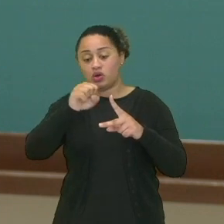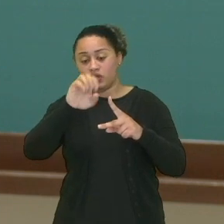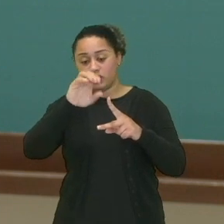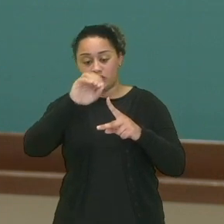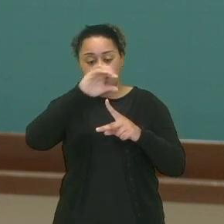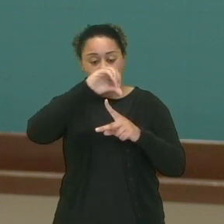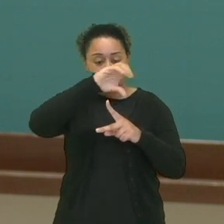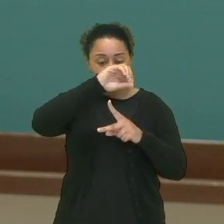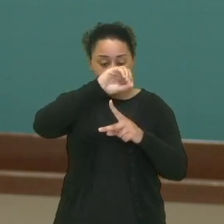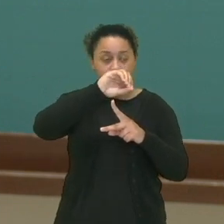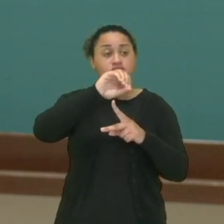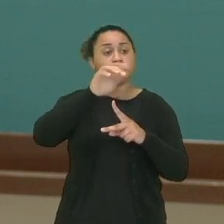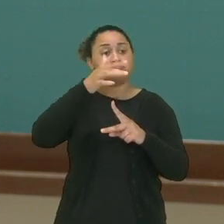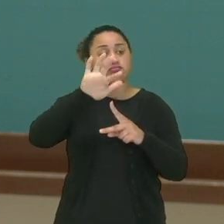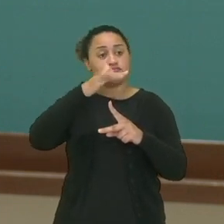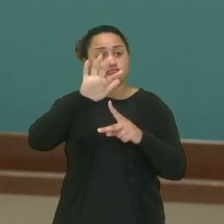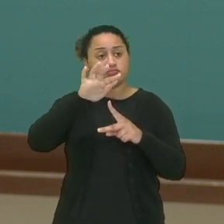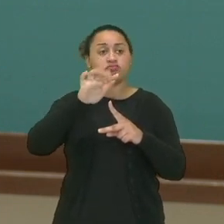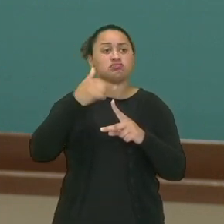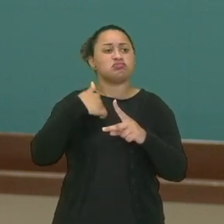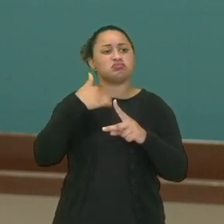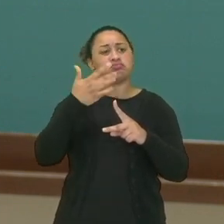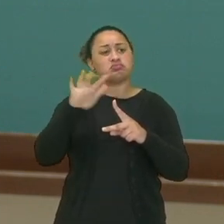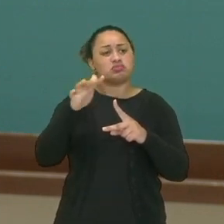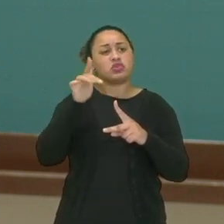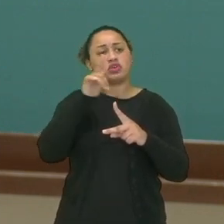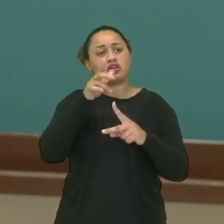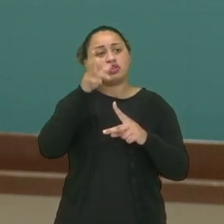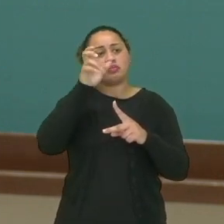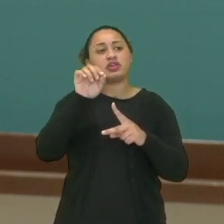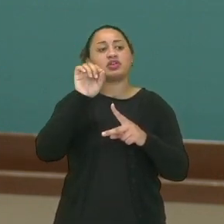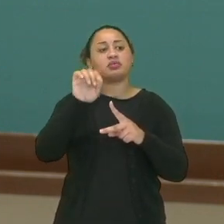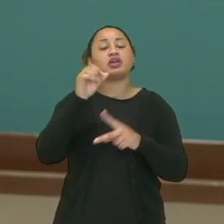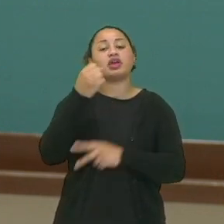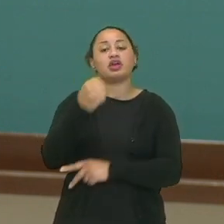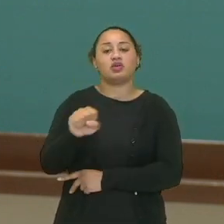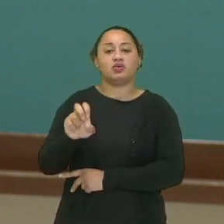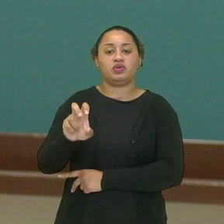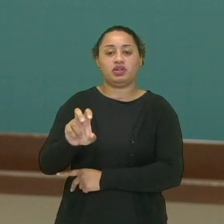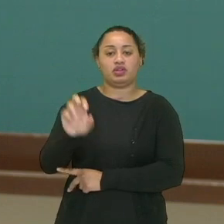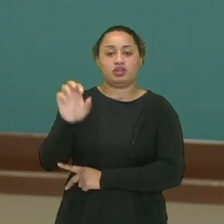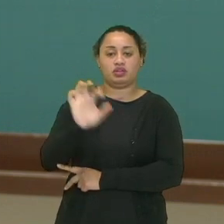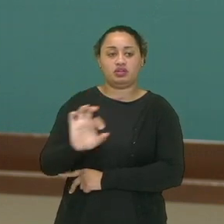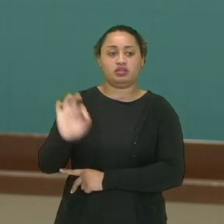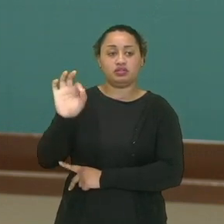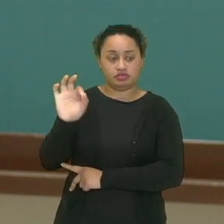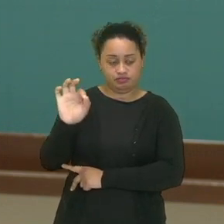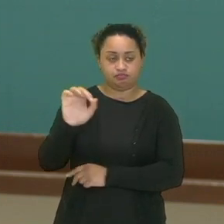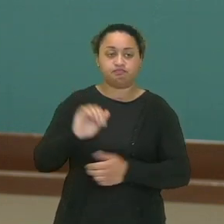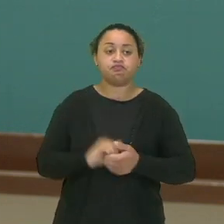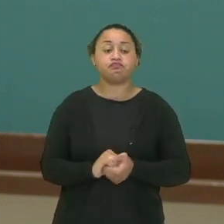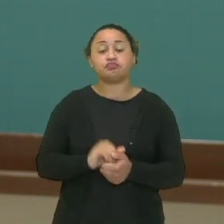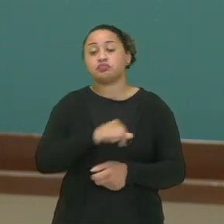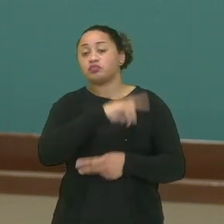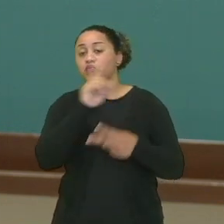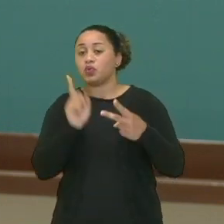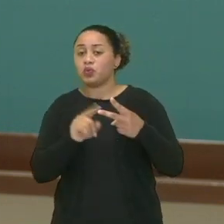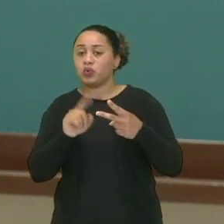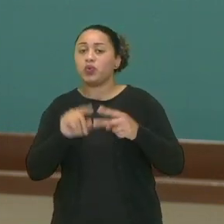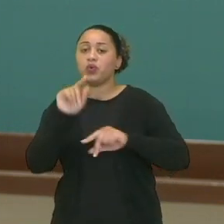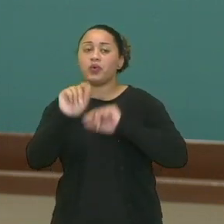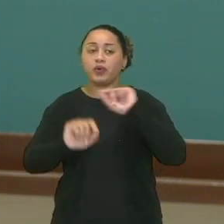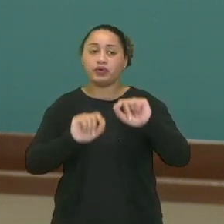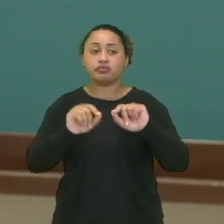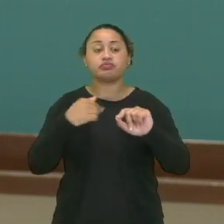90. Aproximadamente, né? Dá para mais ou menos identificar que é 85 graus, tá bom? A outra aqui